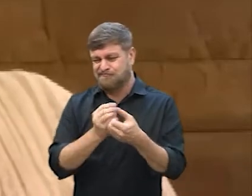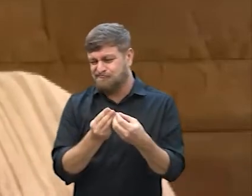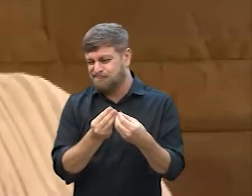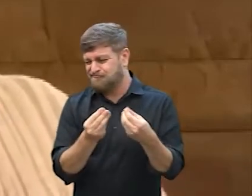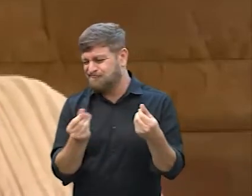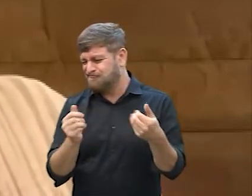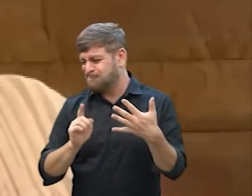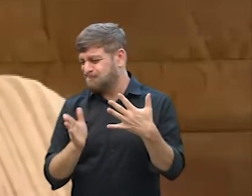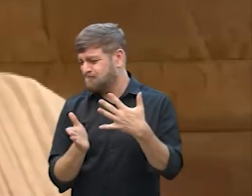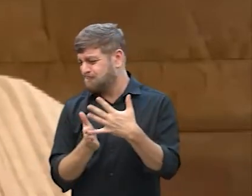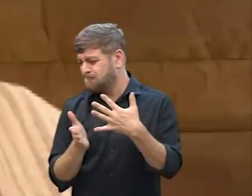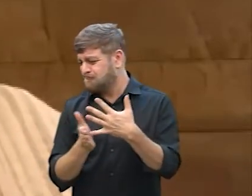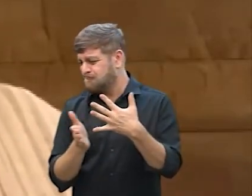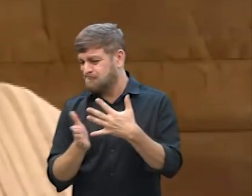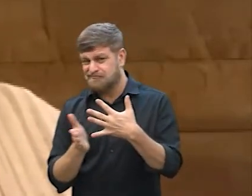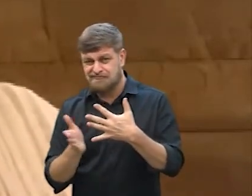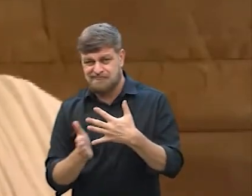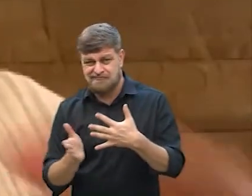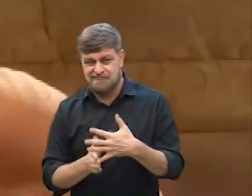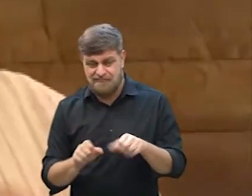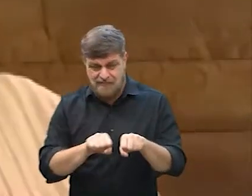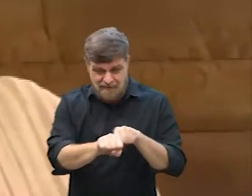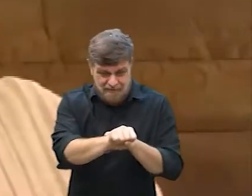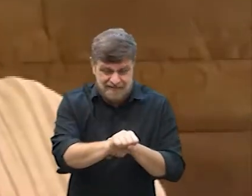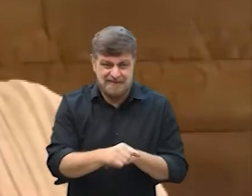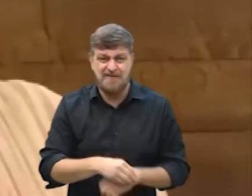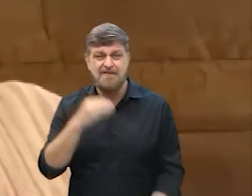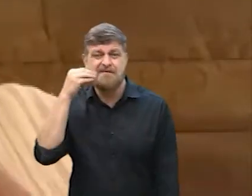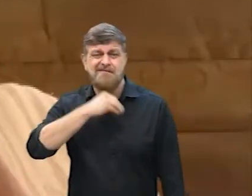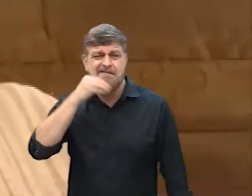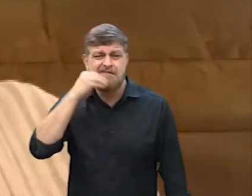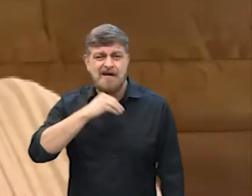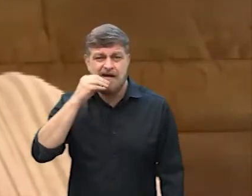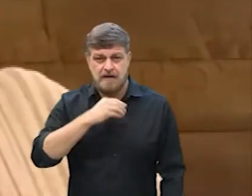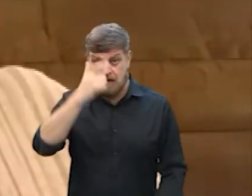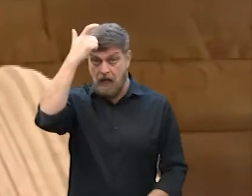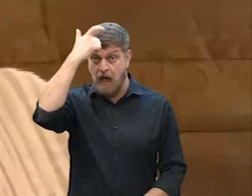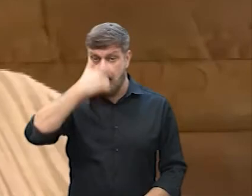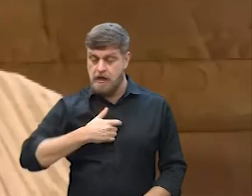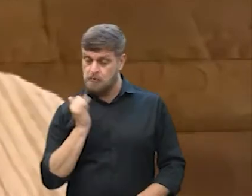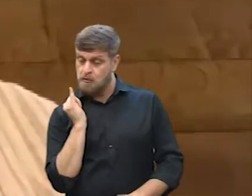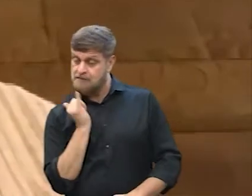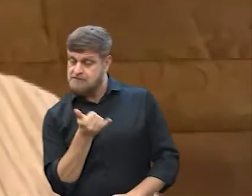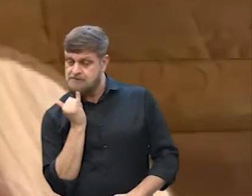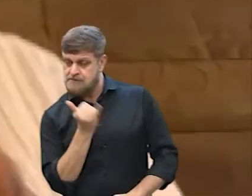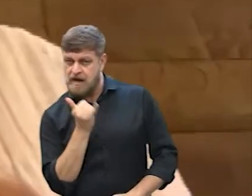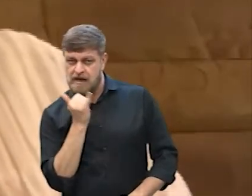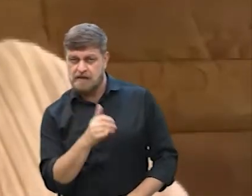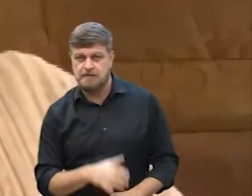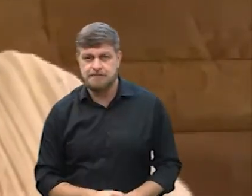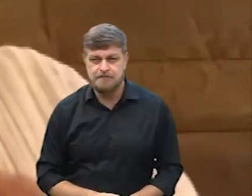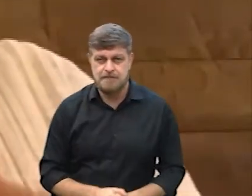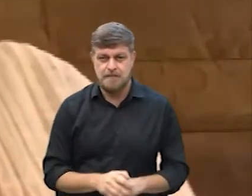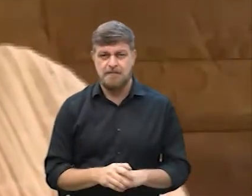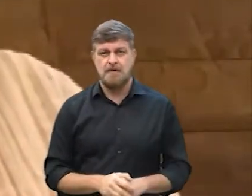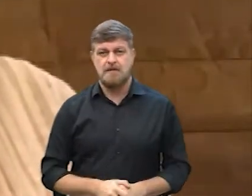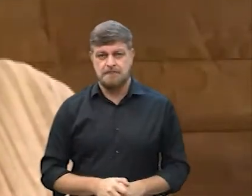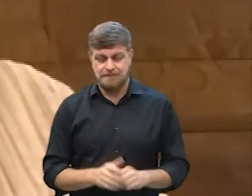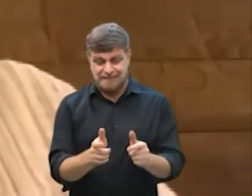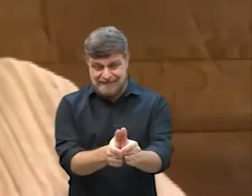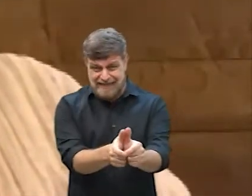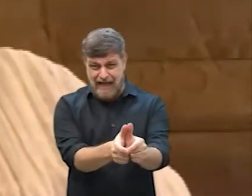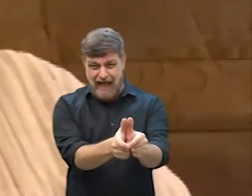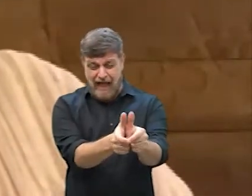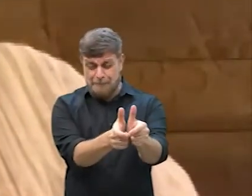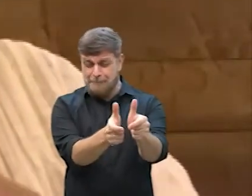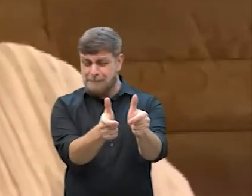tido curso de formação de qualidade. Claro, André, que eu estou falando da grande parte,